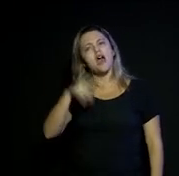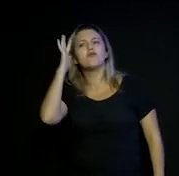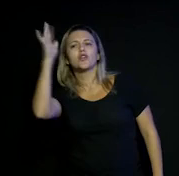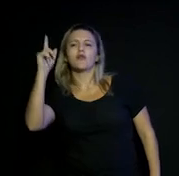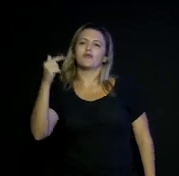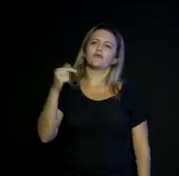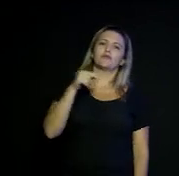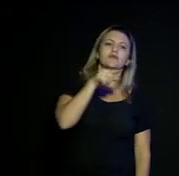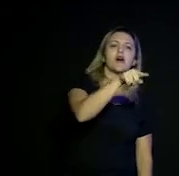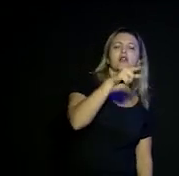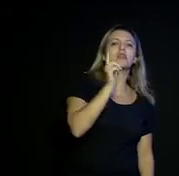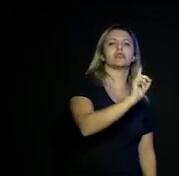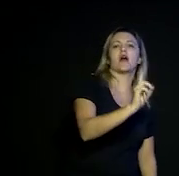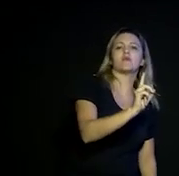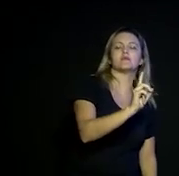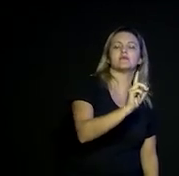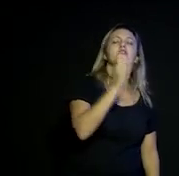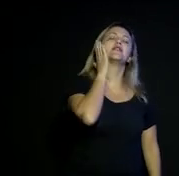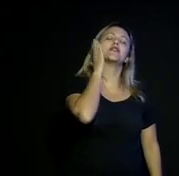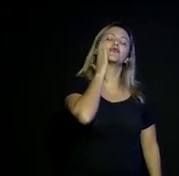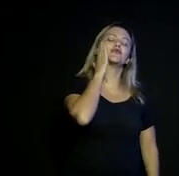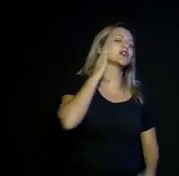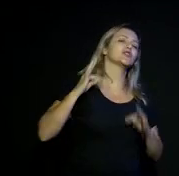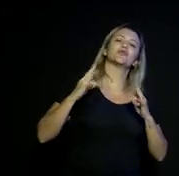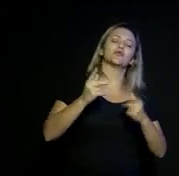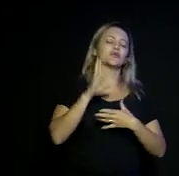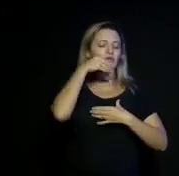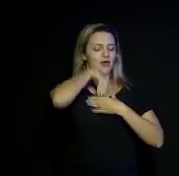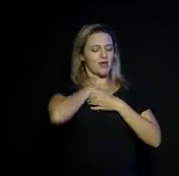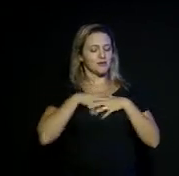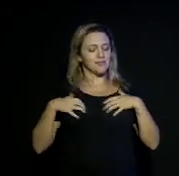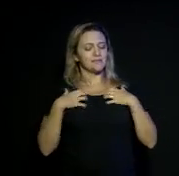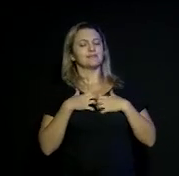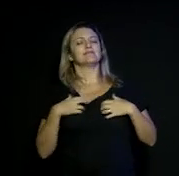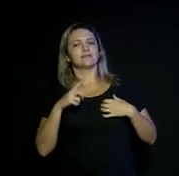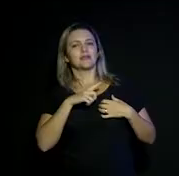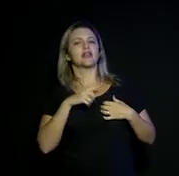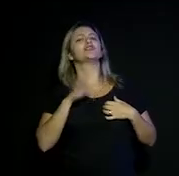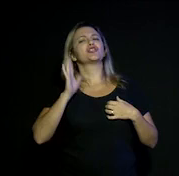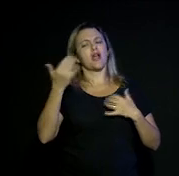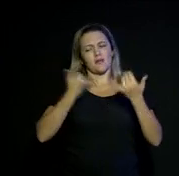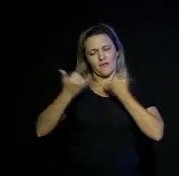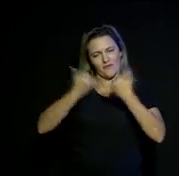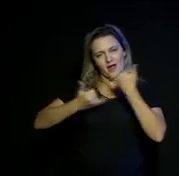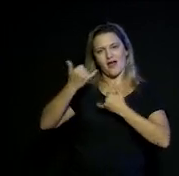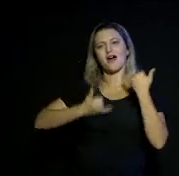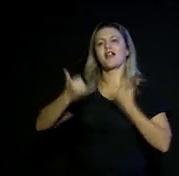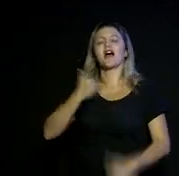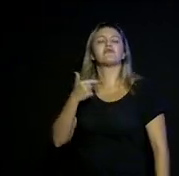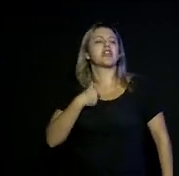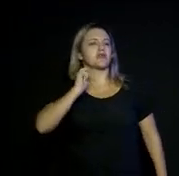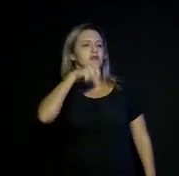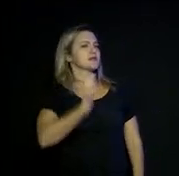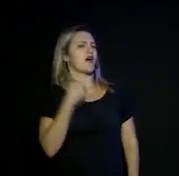está se remexendo aí dentro de você. E eu sei disso. Já sentei diante de muitos que disseram, eu não gosto de filosofia, ou eu não